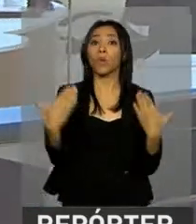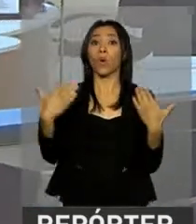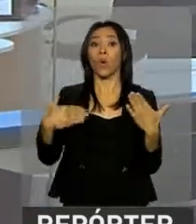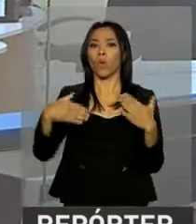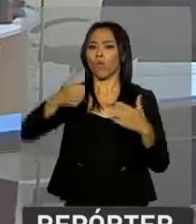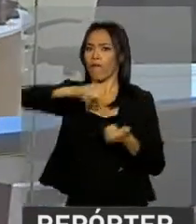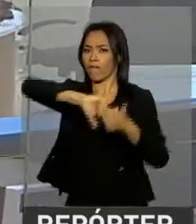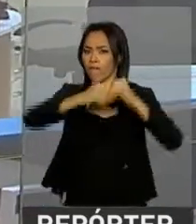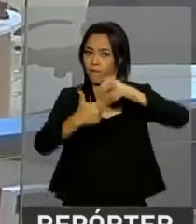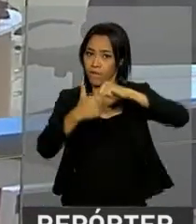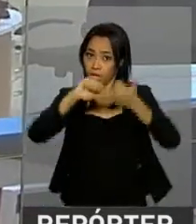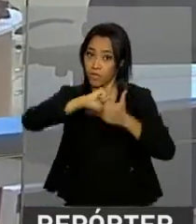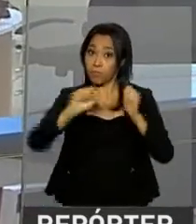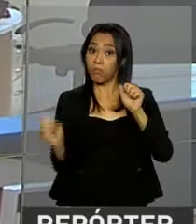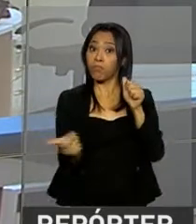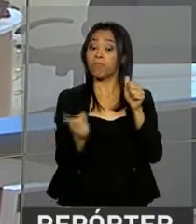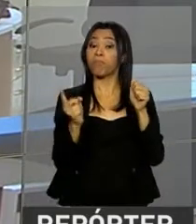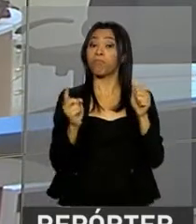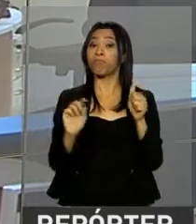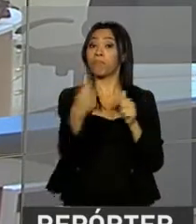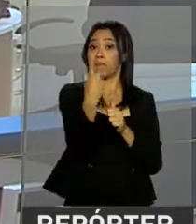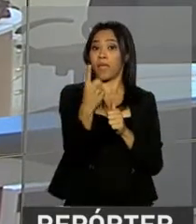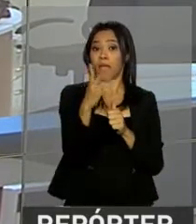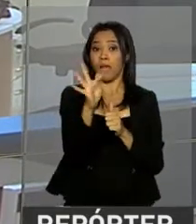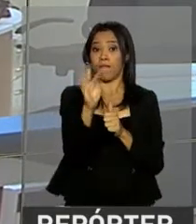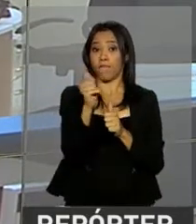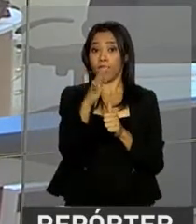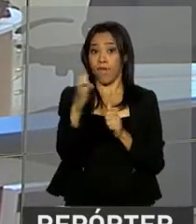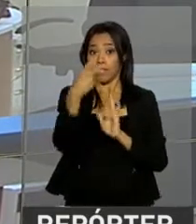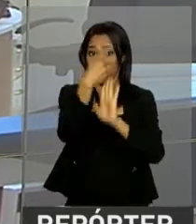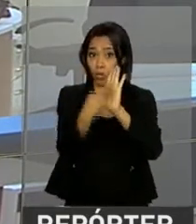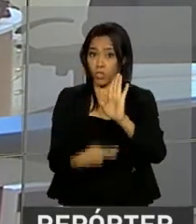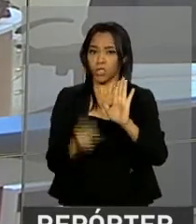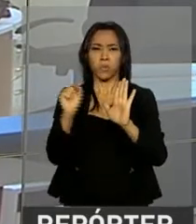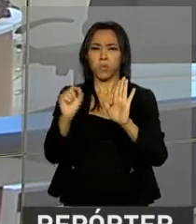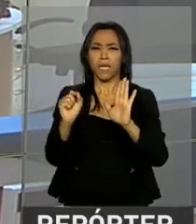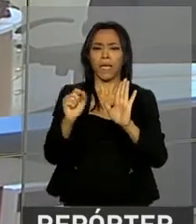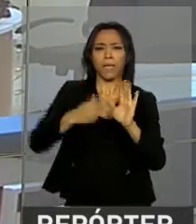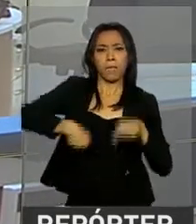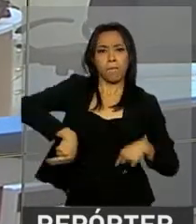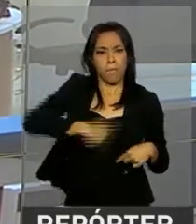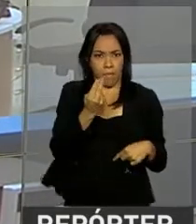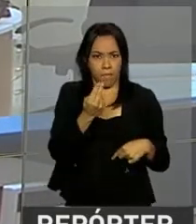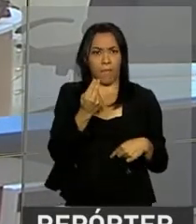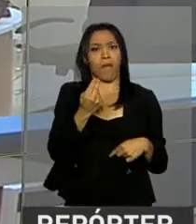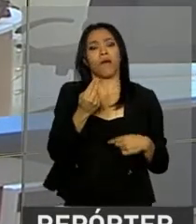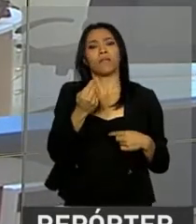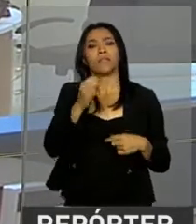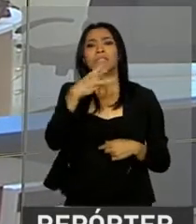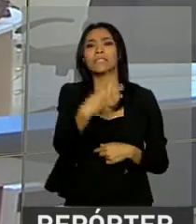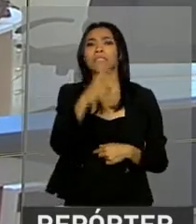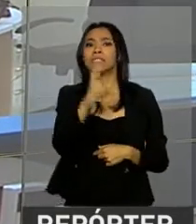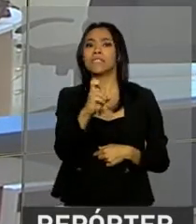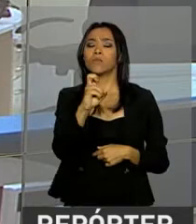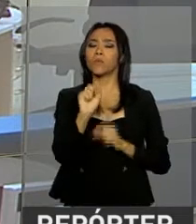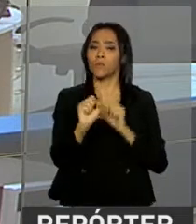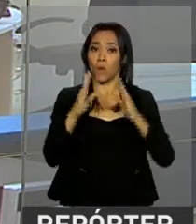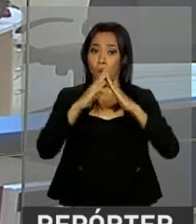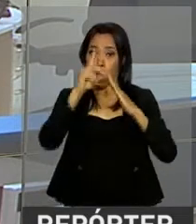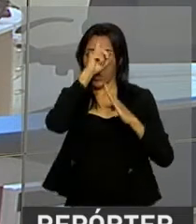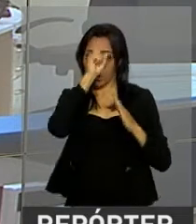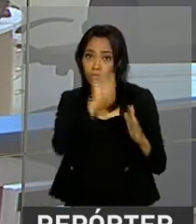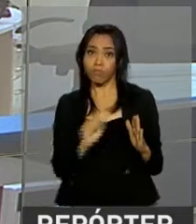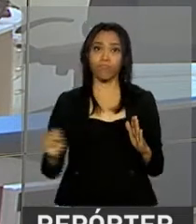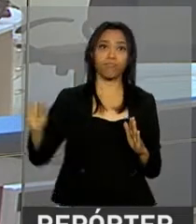balanço da primeira fase do projeto Parto Adequado. O projeto, desenvolvido em 35 hospitais do país, mostra